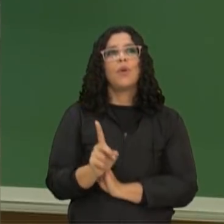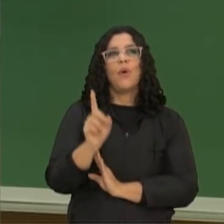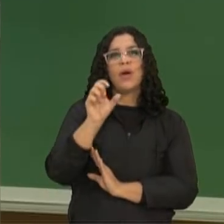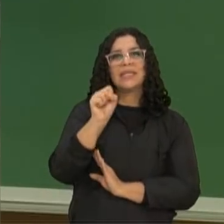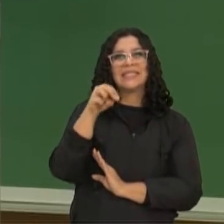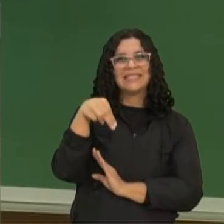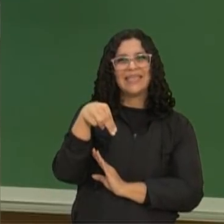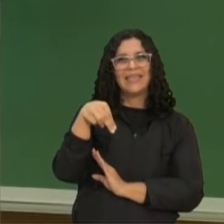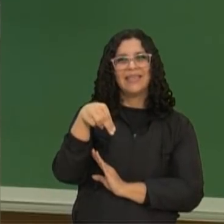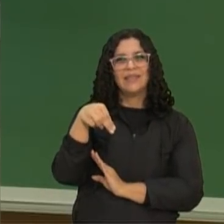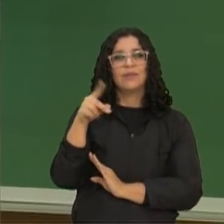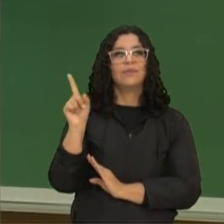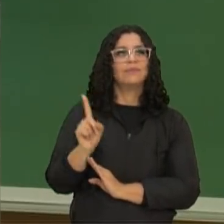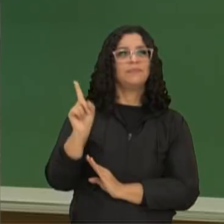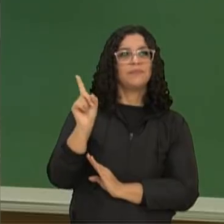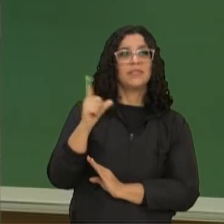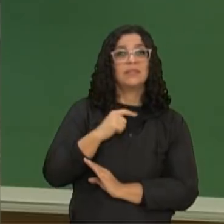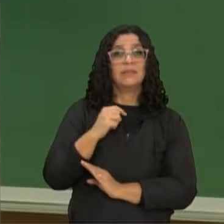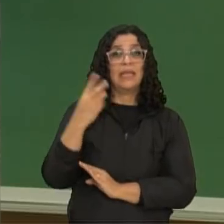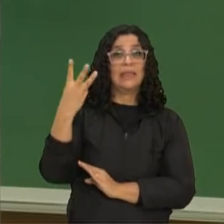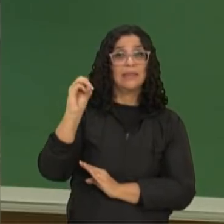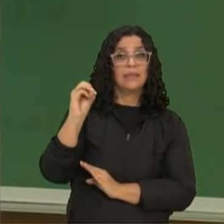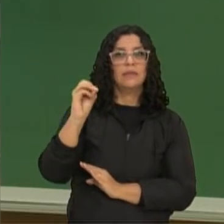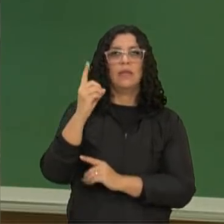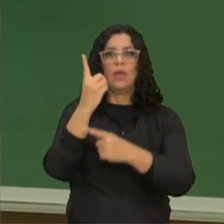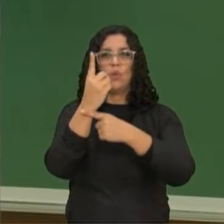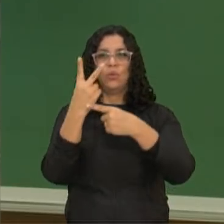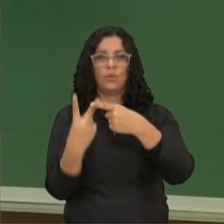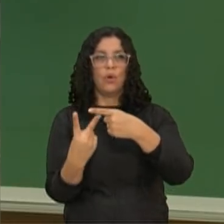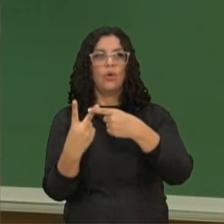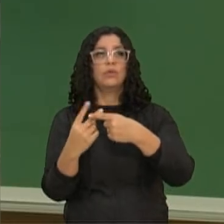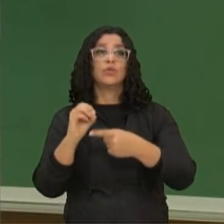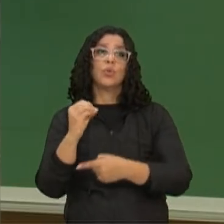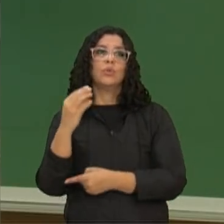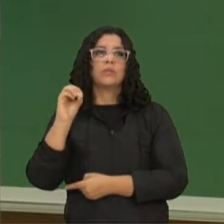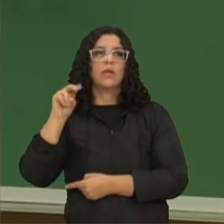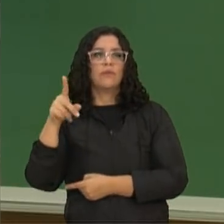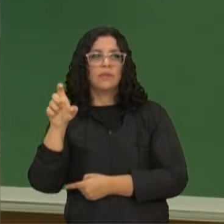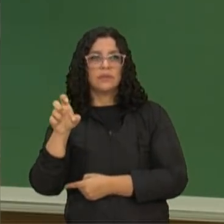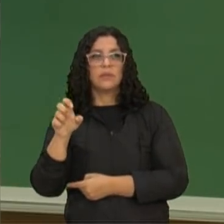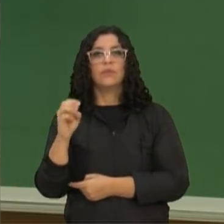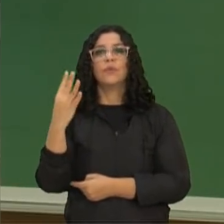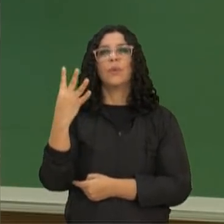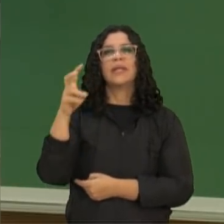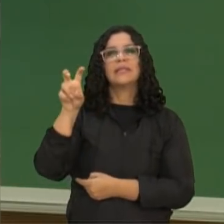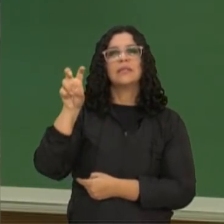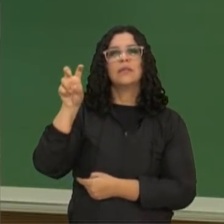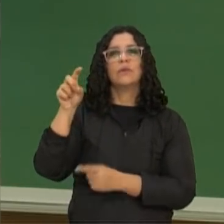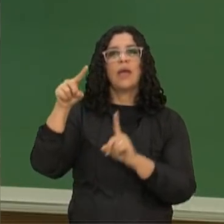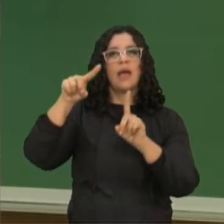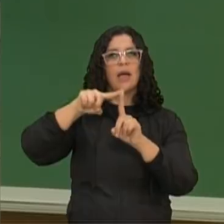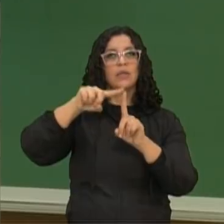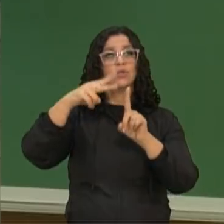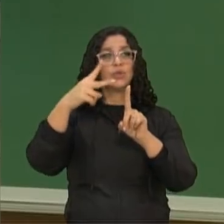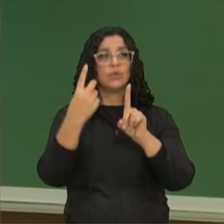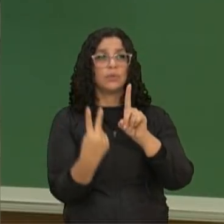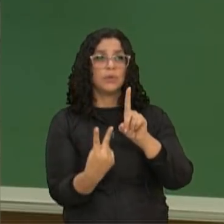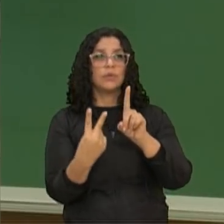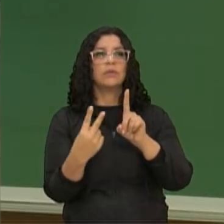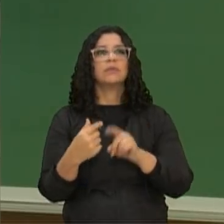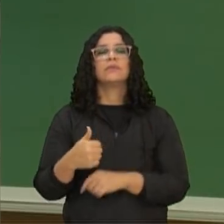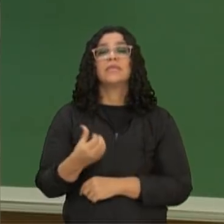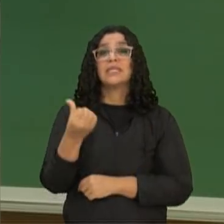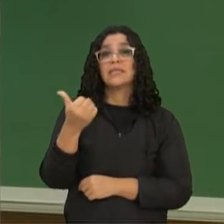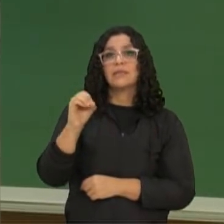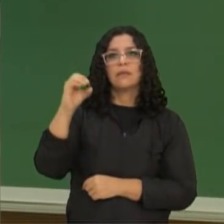seno de 30 graus pode ser representado por 1 sobre 2, ou 0,5, 45 graus equivale a raiz de 2 sobre 2,